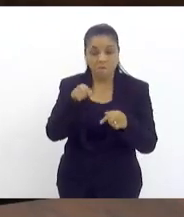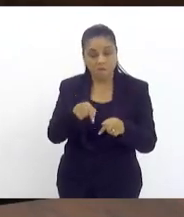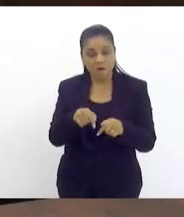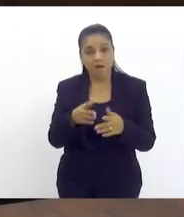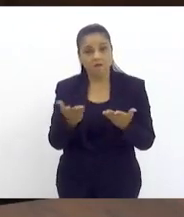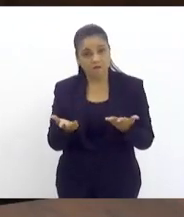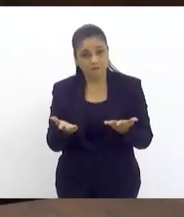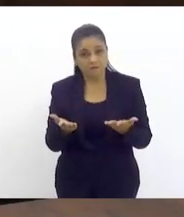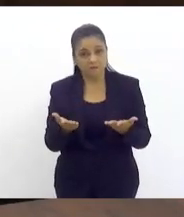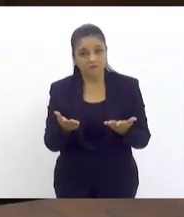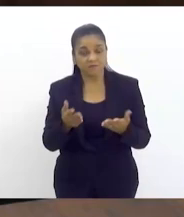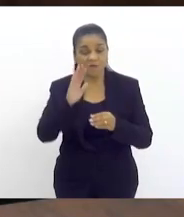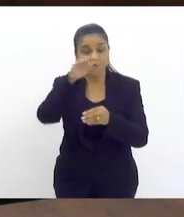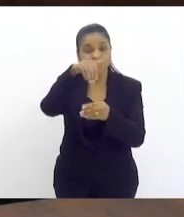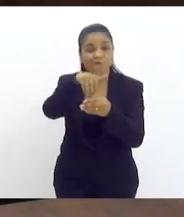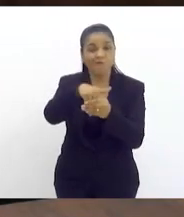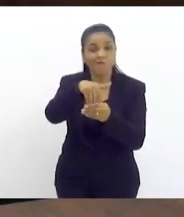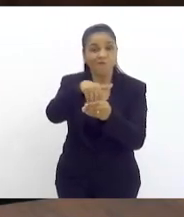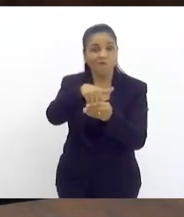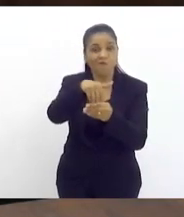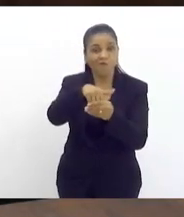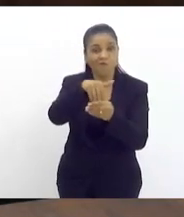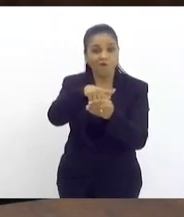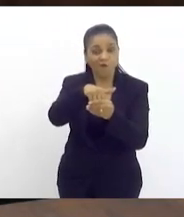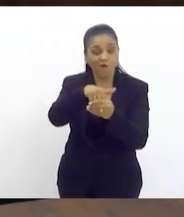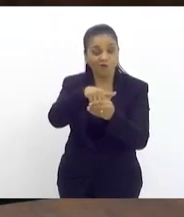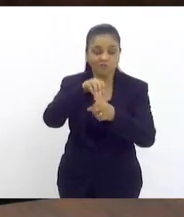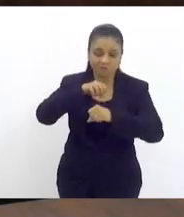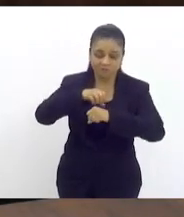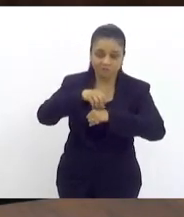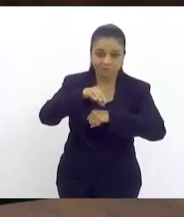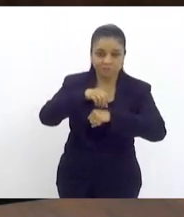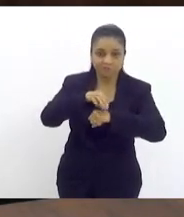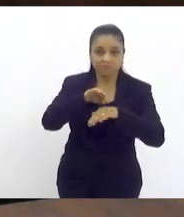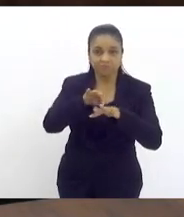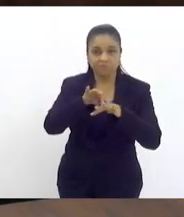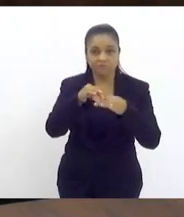caso, veio o voto pela indicação simples.